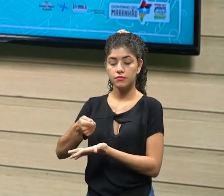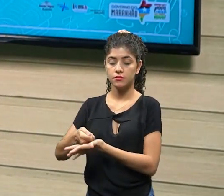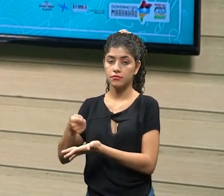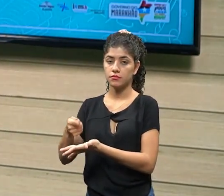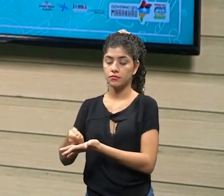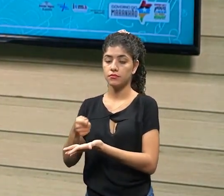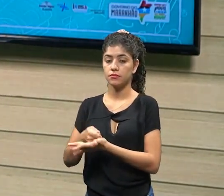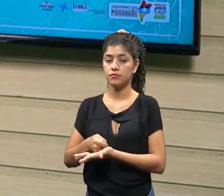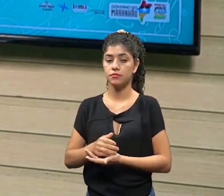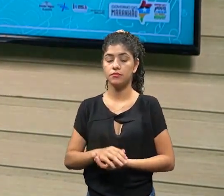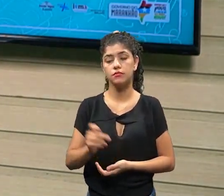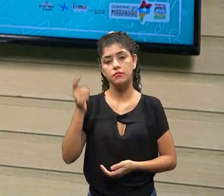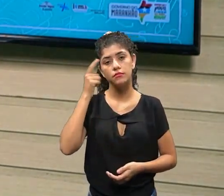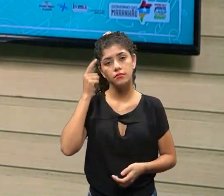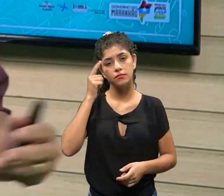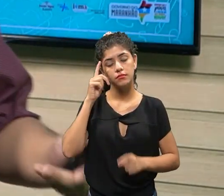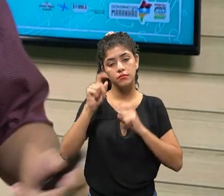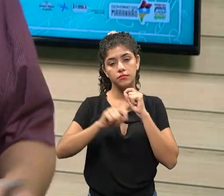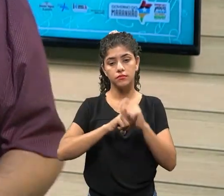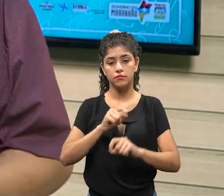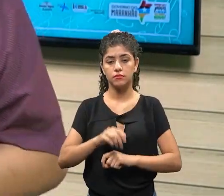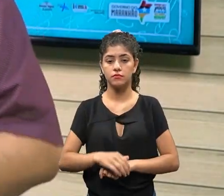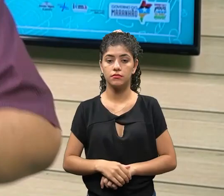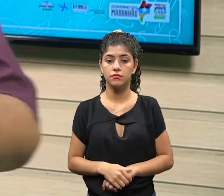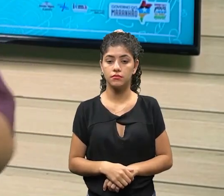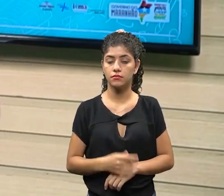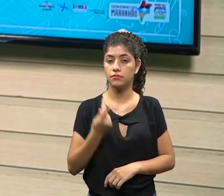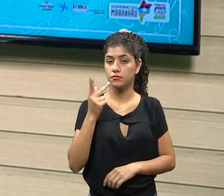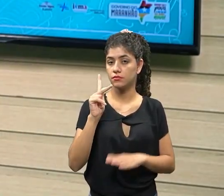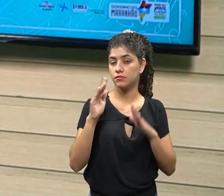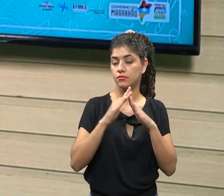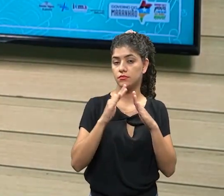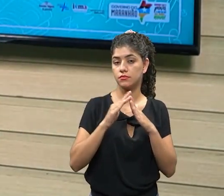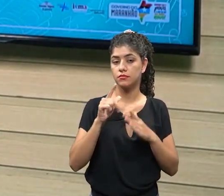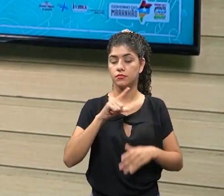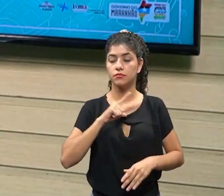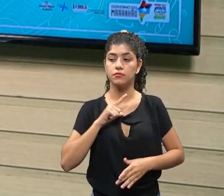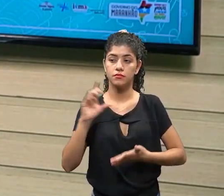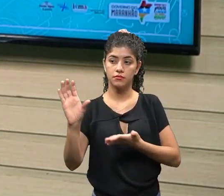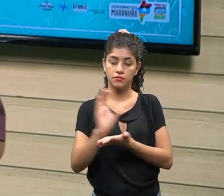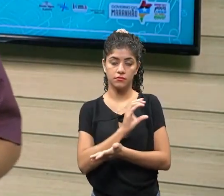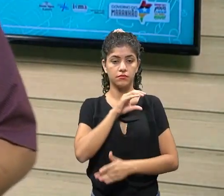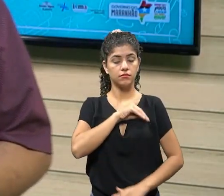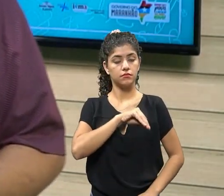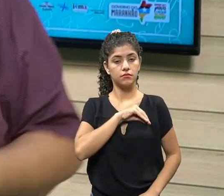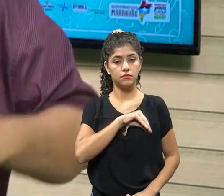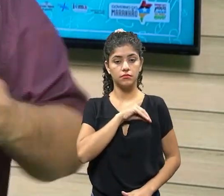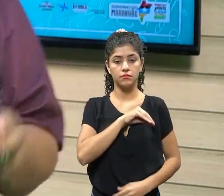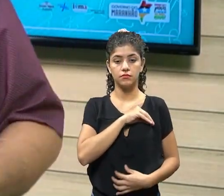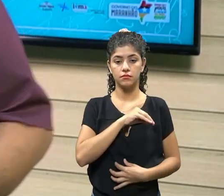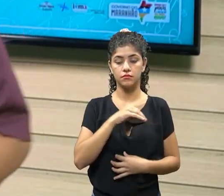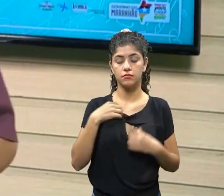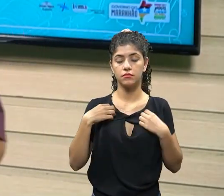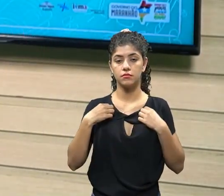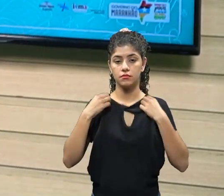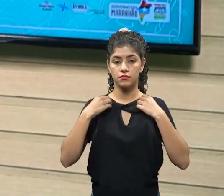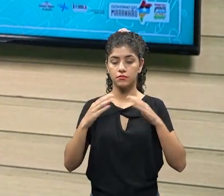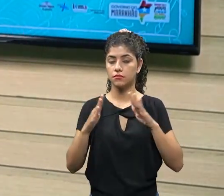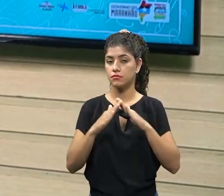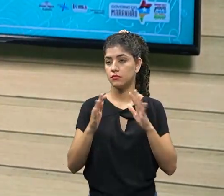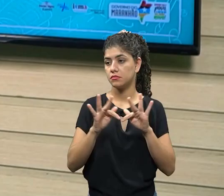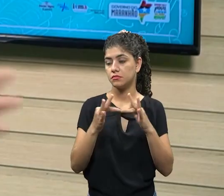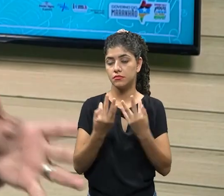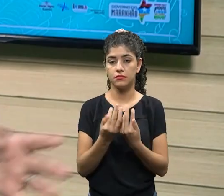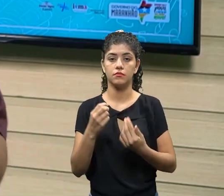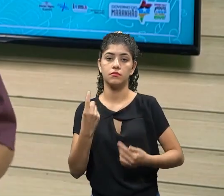Vamos pensar numa perspectiva da sua casa, você recebe seu salário e aí você senta com a sua família ou sozinho, você vai fazer, olha,